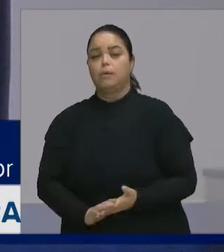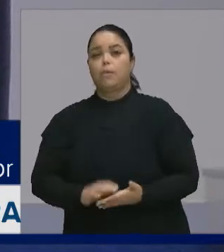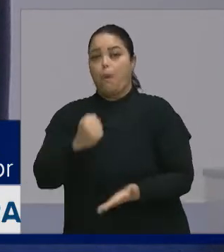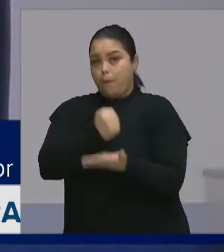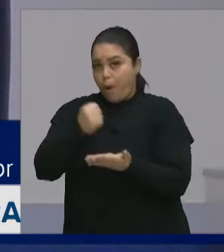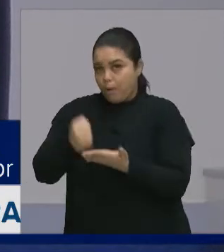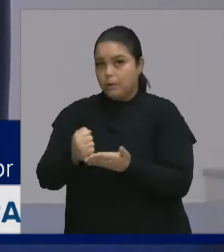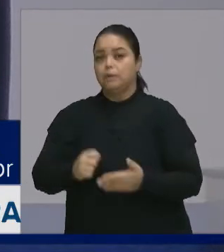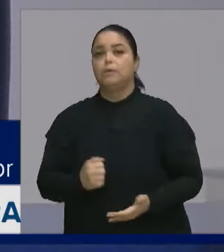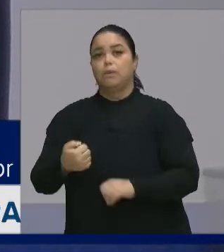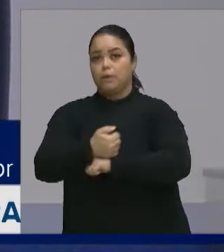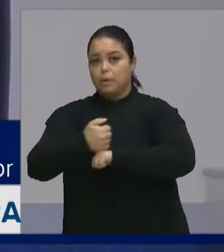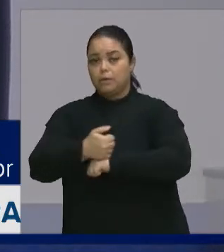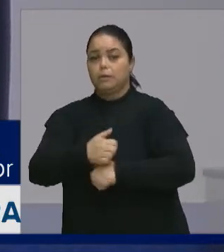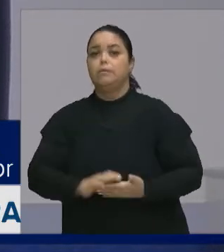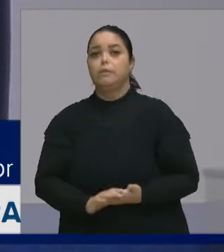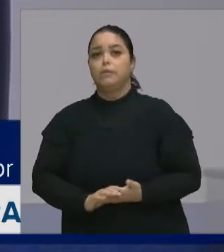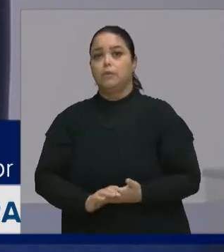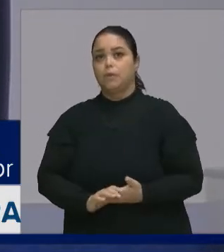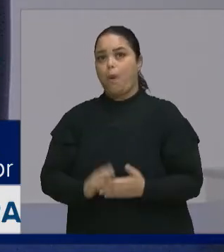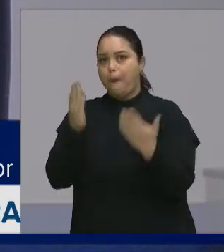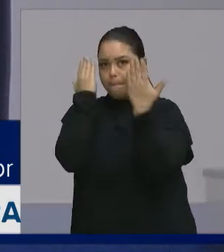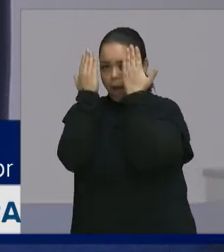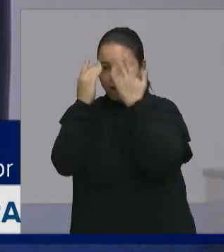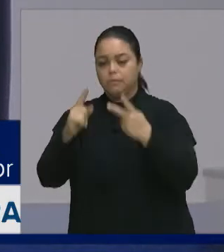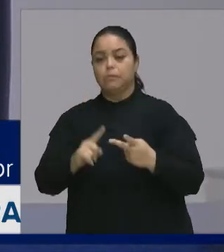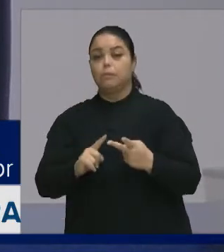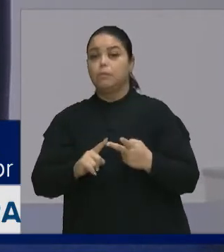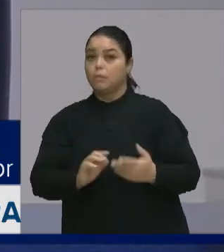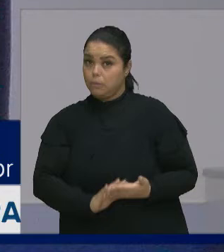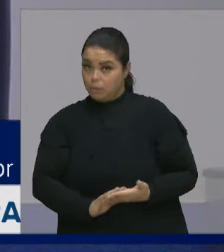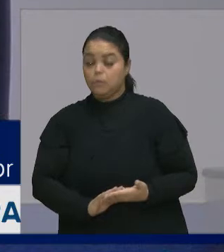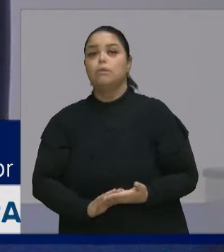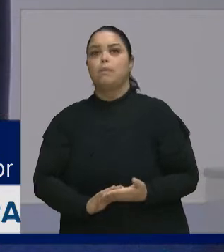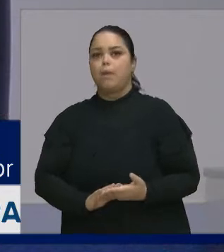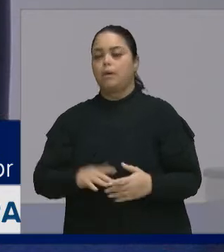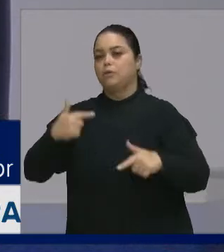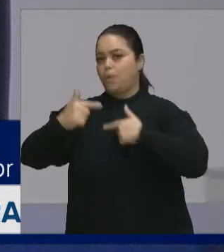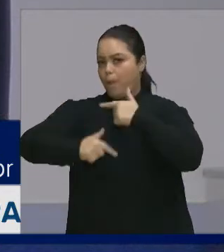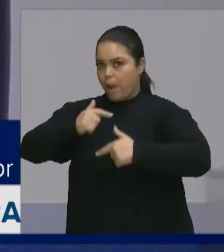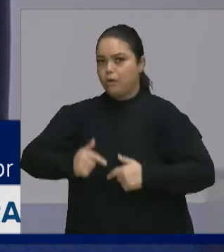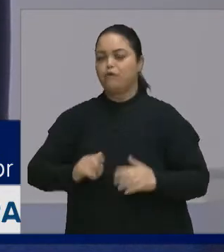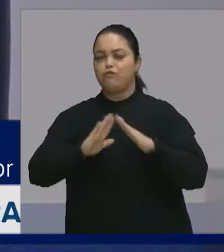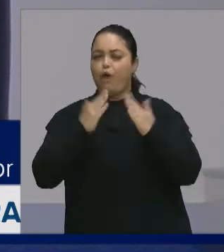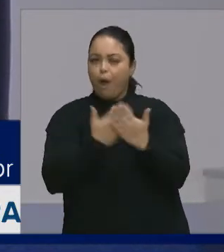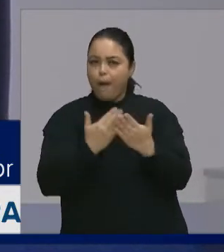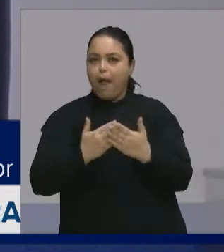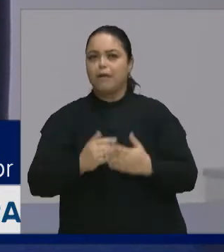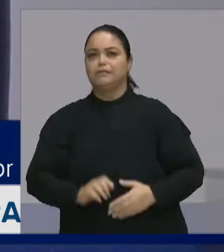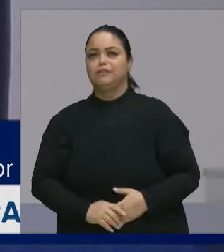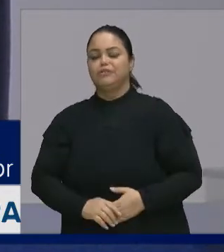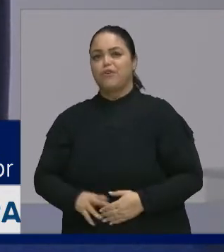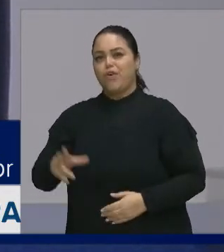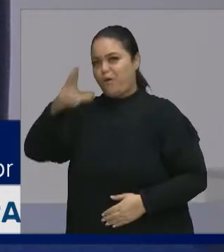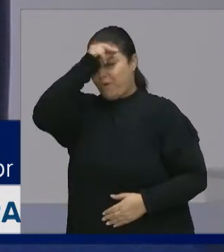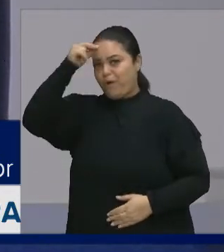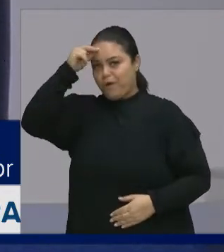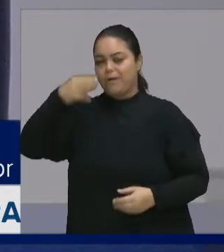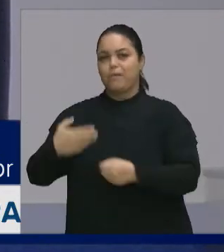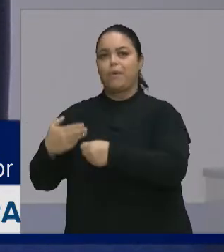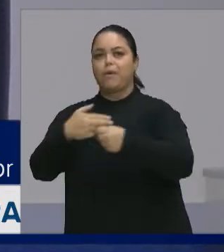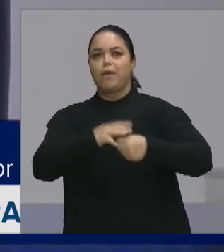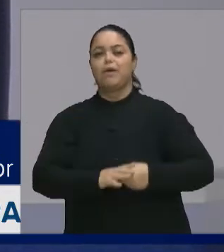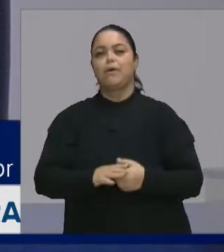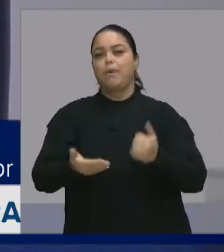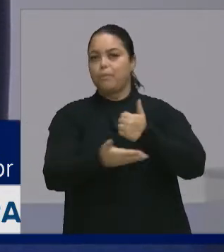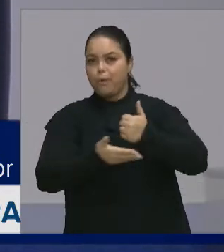contratar profissionais da área de psicologia para atuar em escolas da Rede Pública Municipal do Ensino Básico e